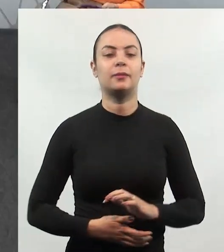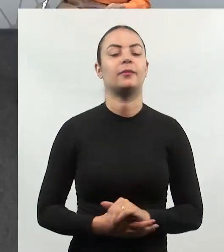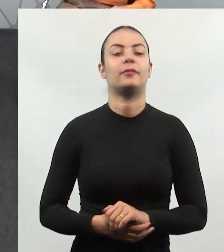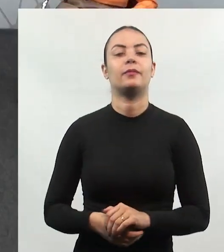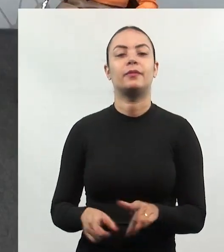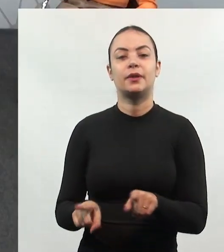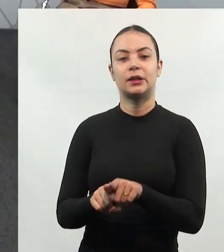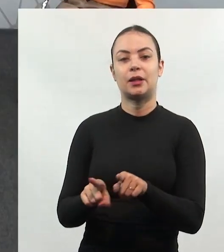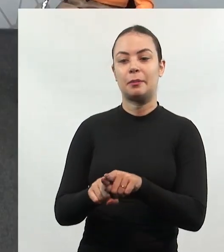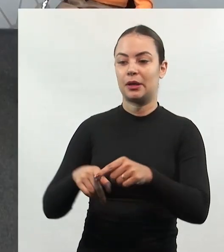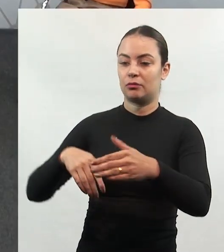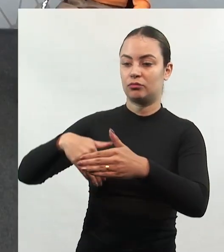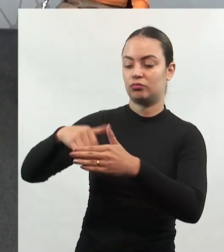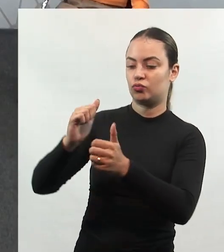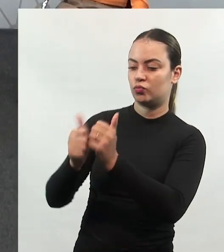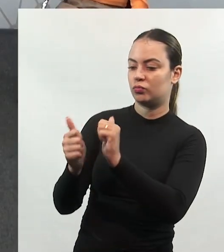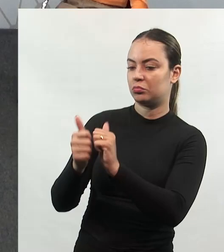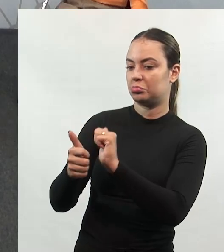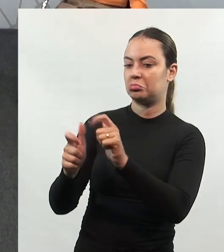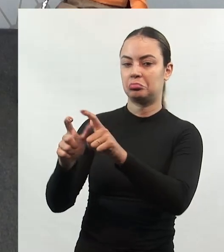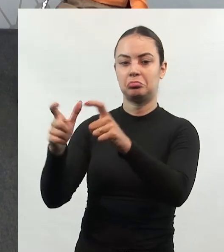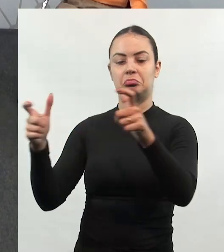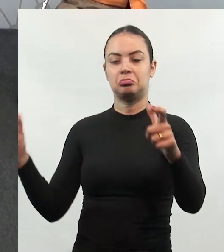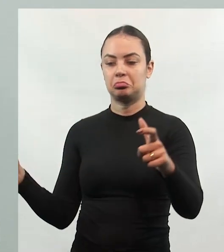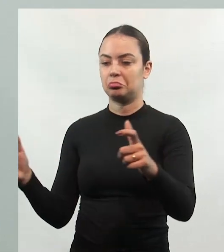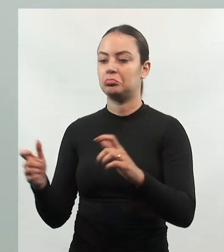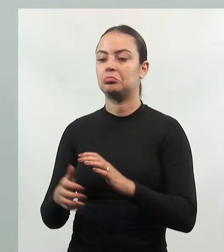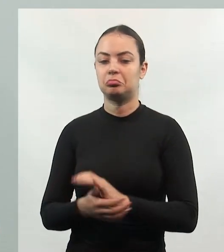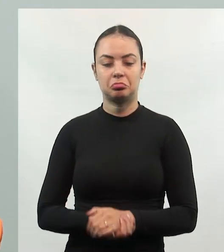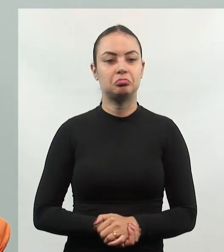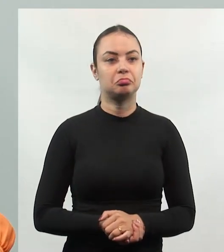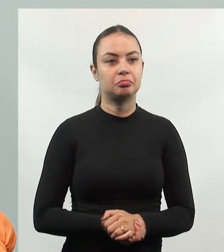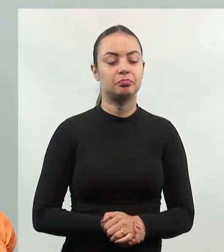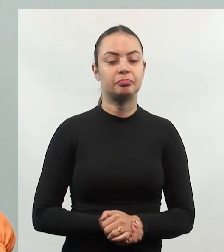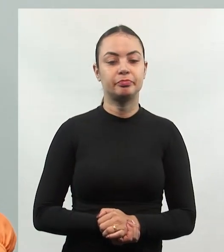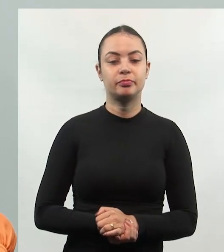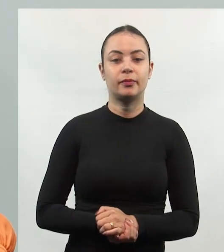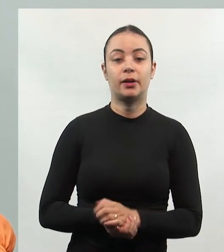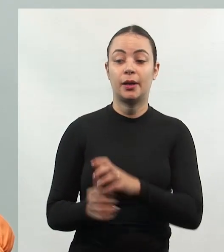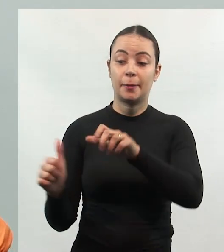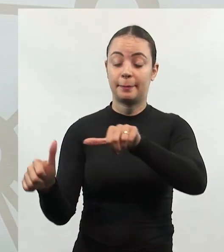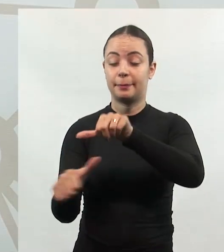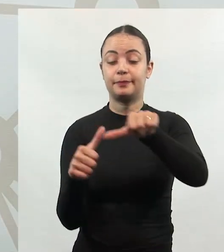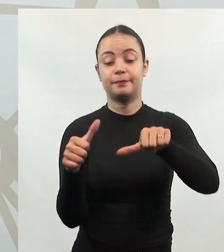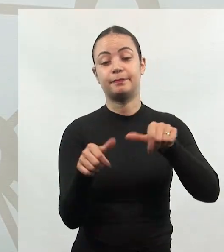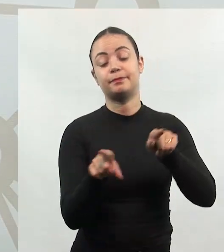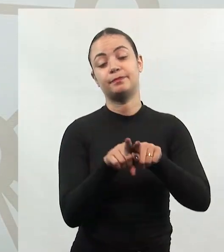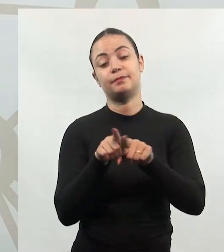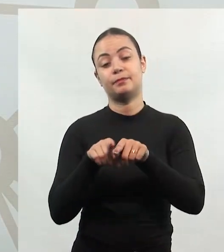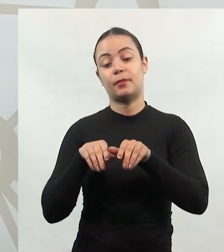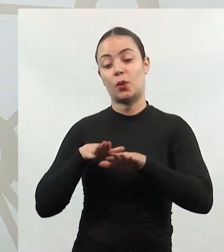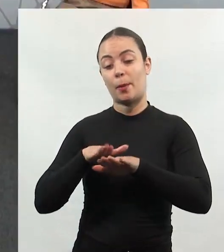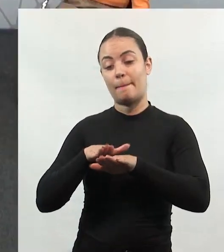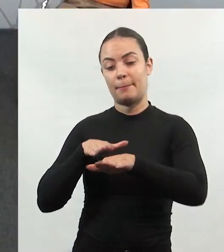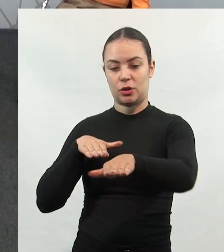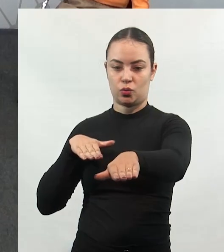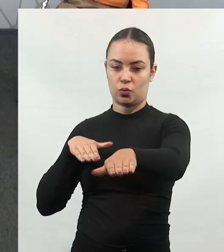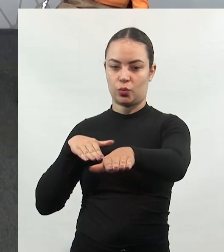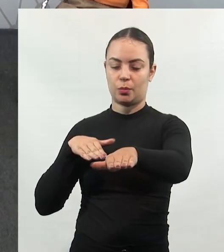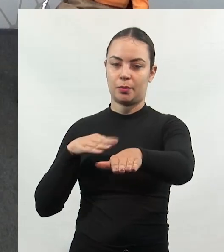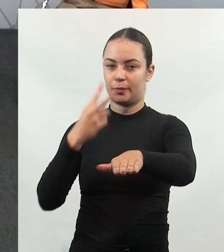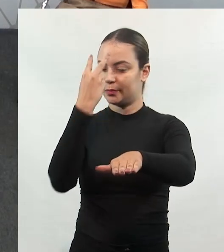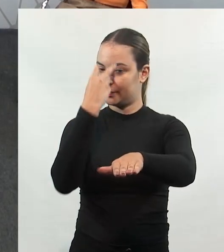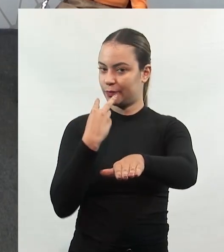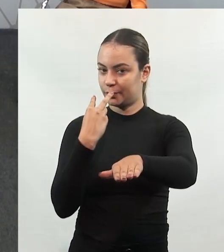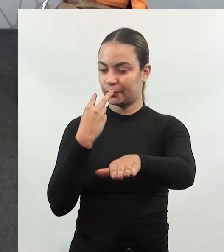Carmela, aquelas paredes caraquentas, não tem? Aquelas paredes chapiscadas. Sim. Eu achava aquilo muito interessante. E